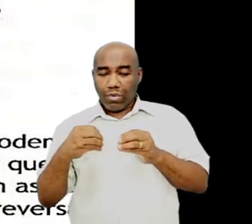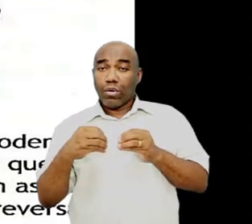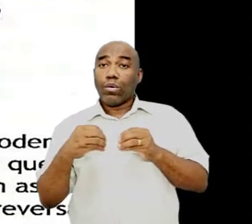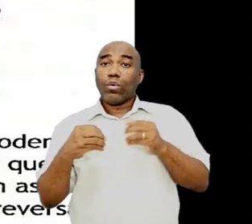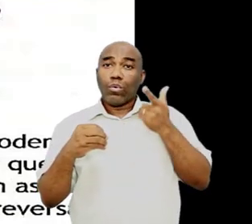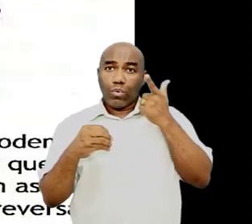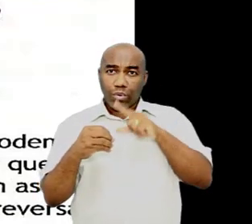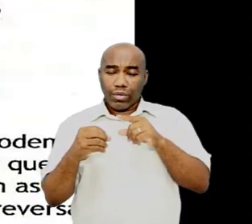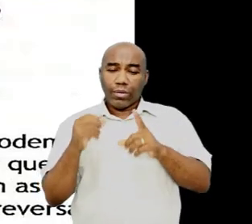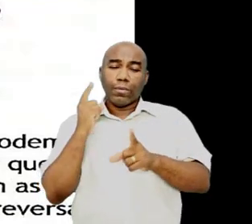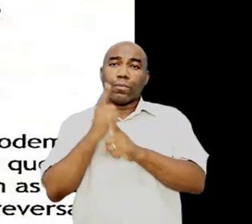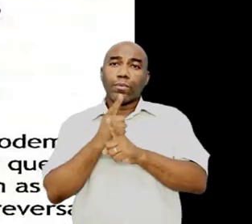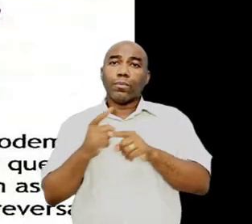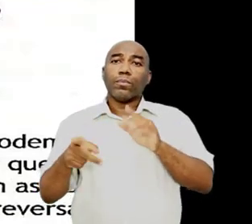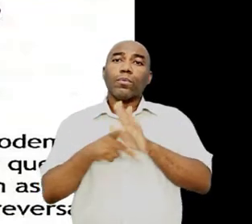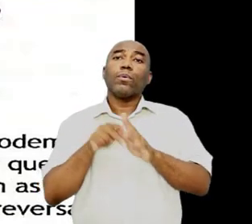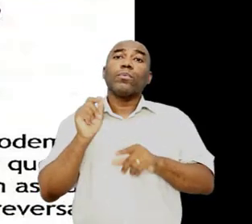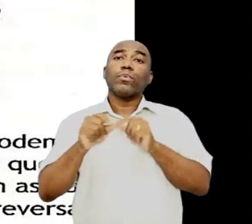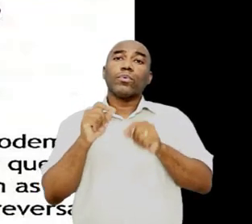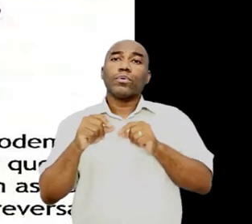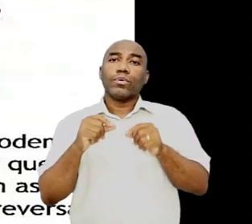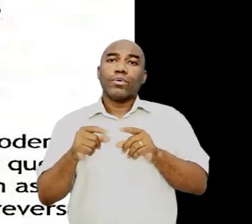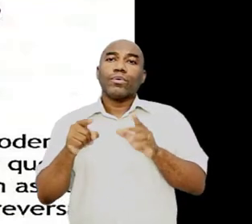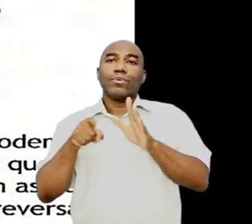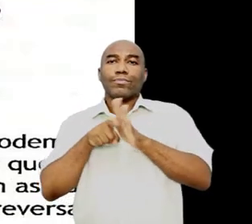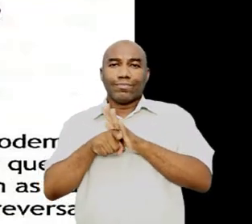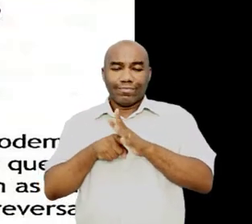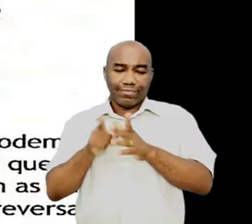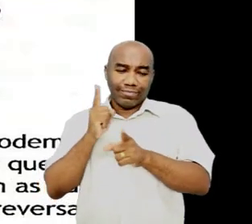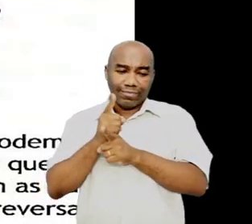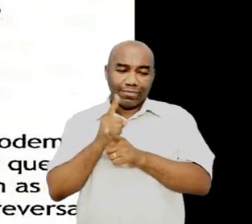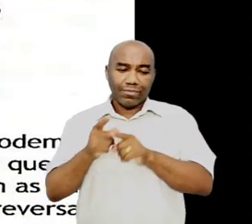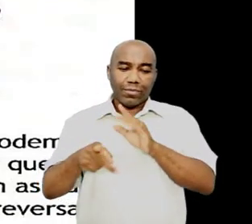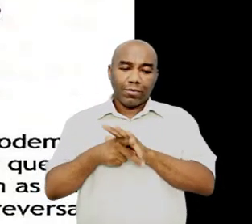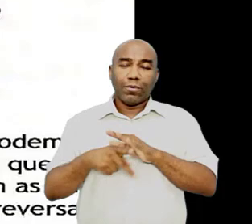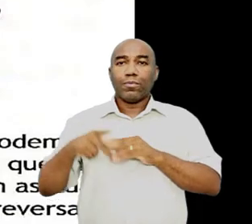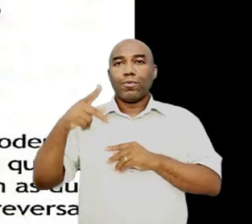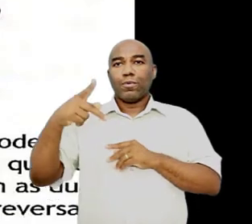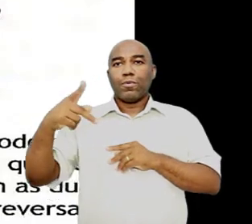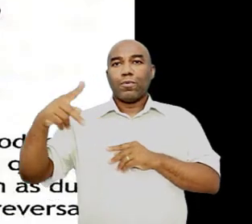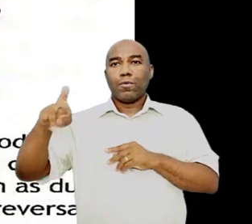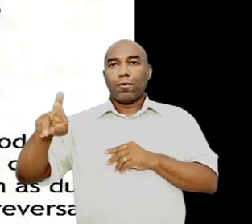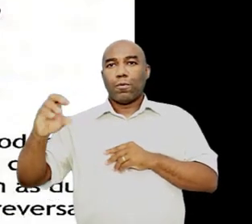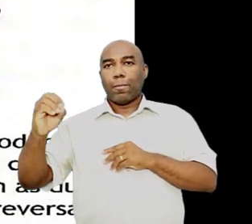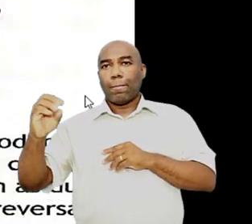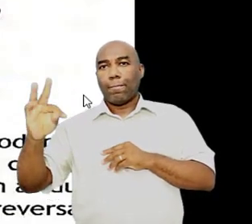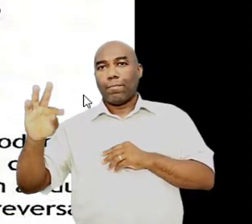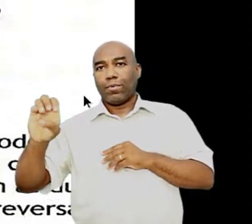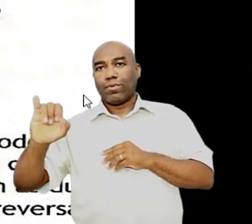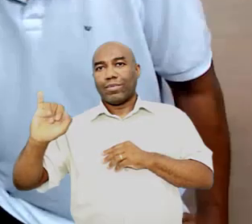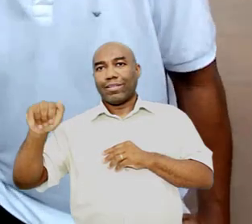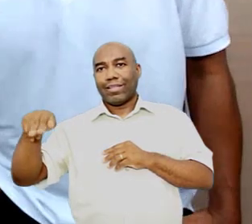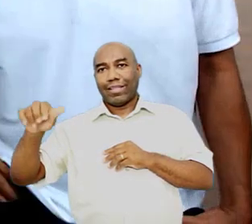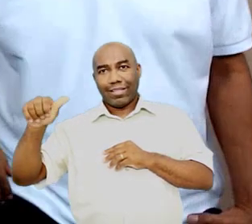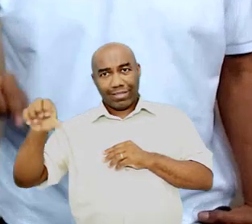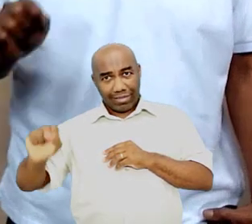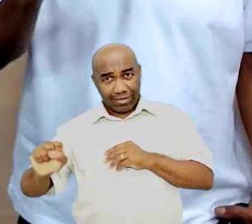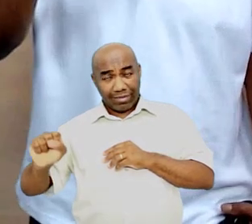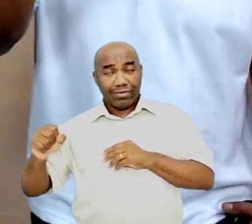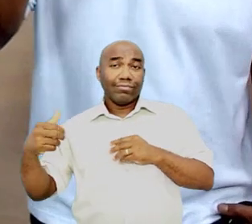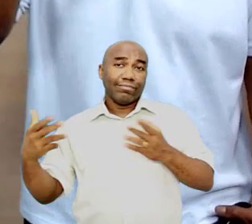preso nessa capa, você encontra, sabe o quê? As proteínas, que eu disse para você. As